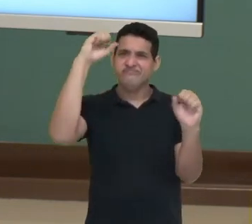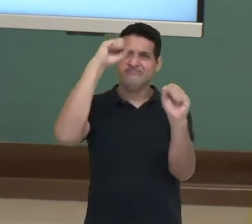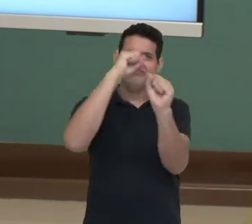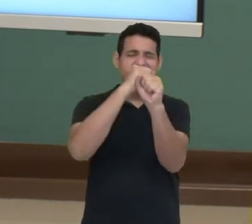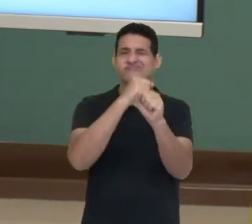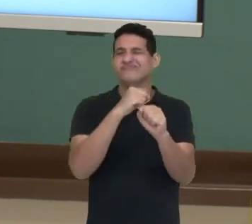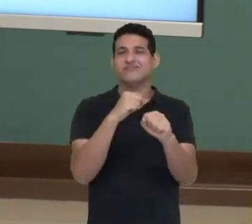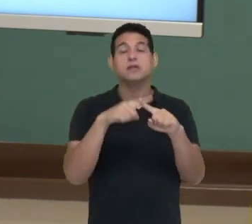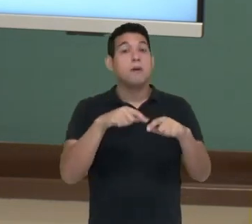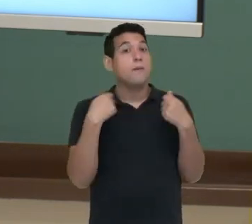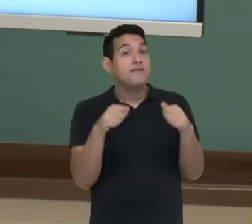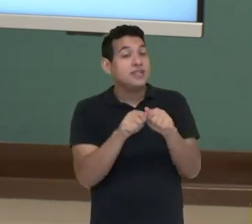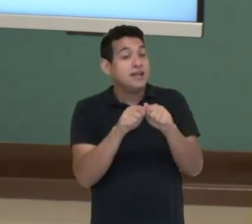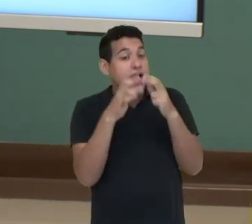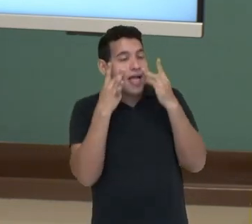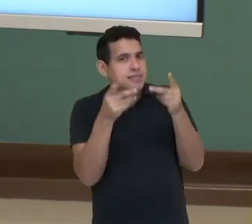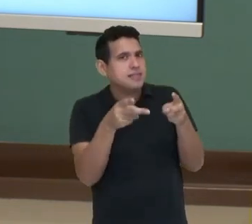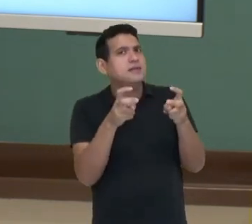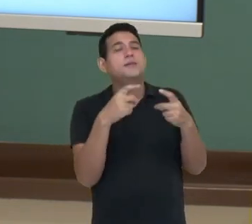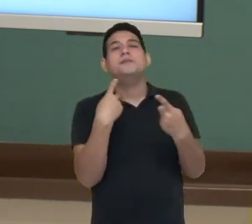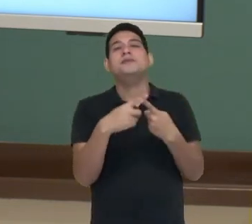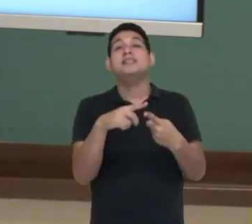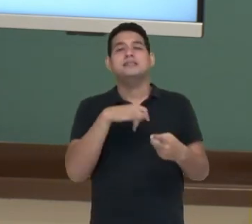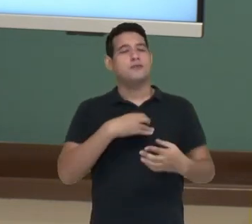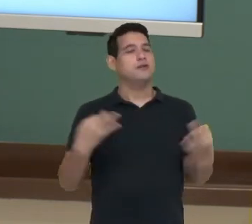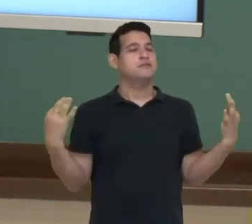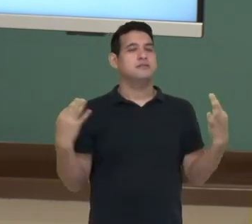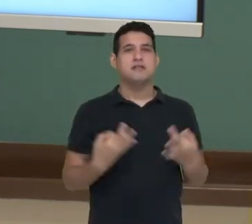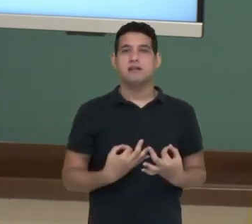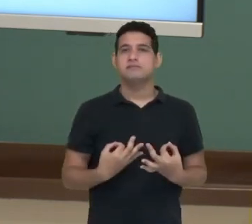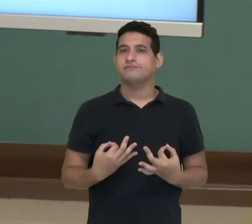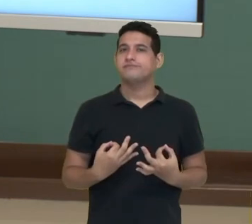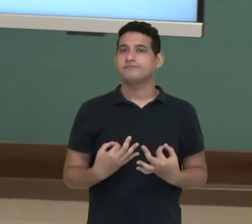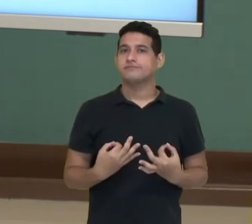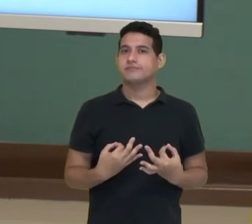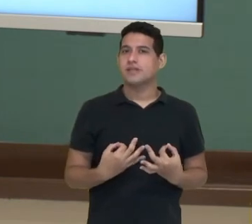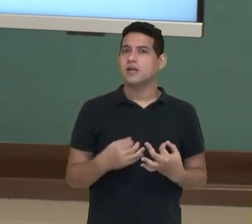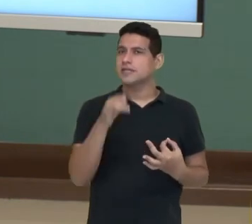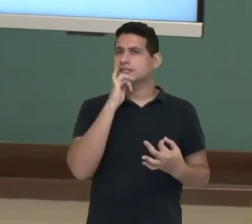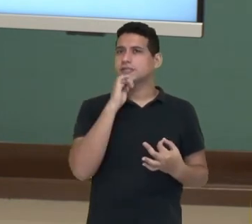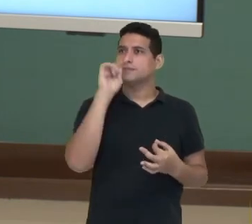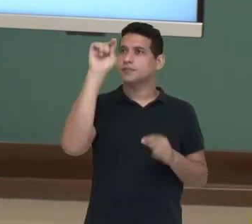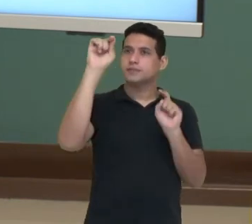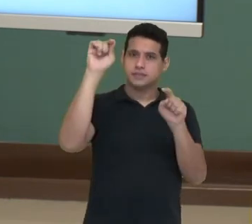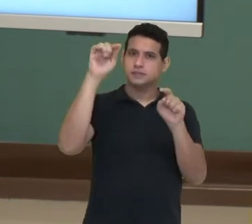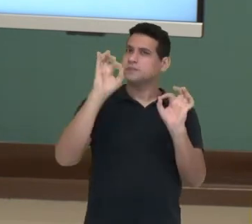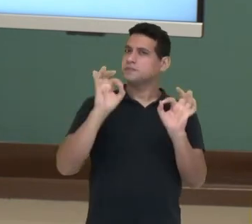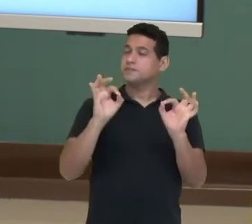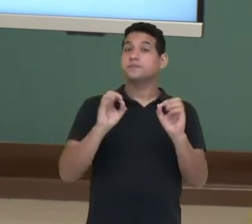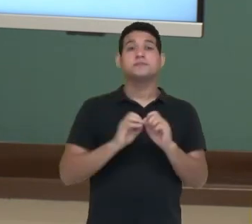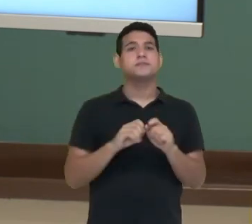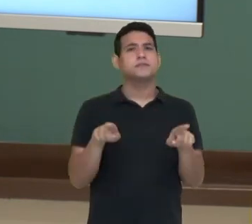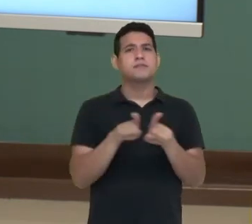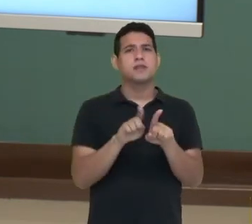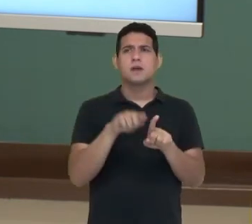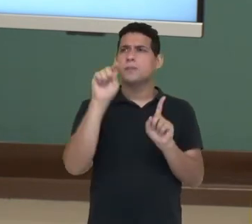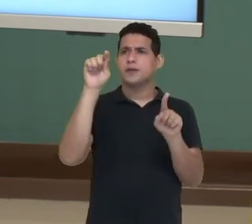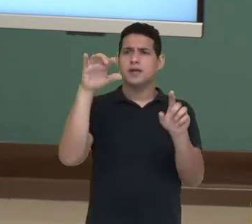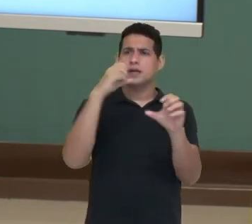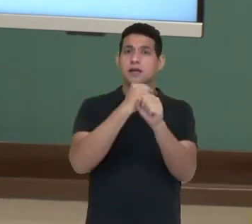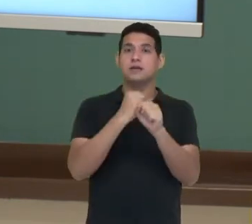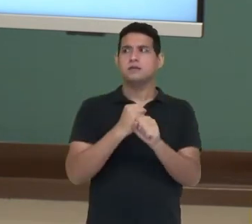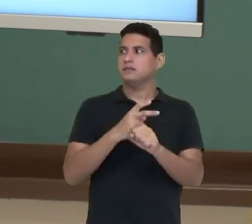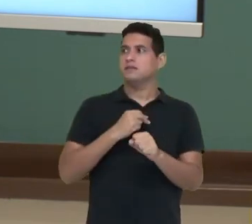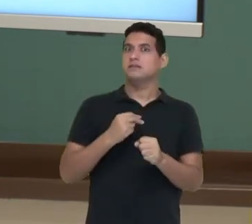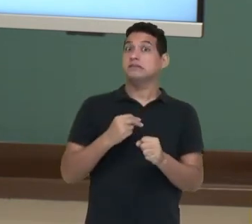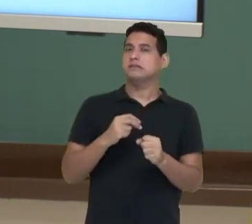claro que eu preciso fazer com muita atenção, porque se eu acertar esse ponto, marco esse ponto no plano cartesiano e marco esse,